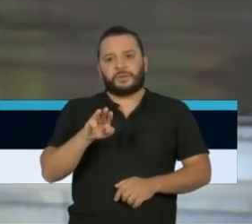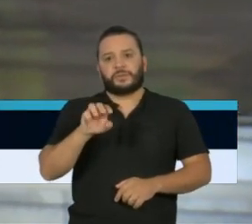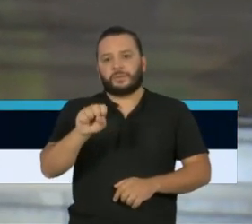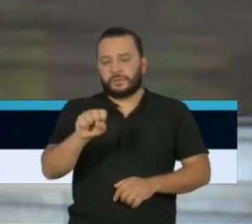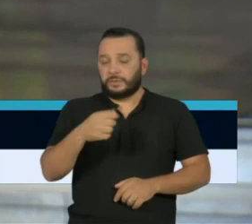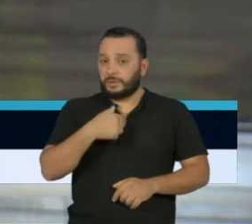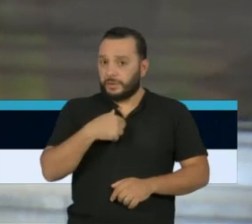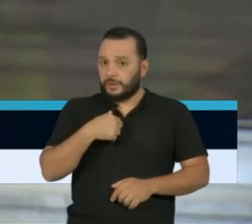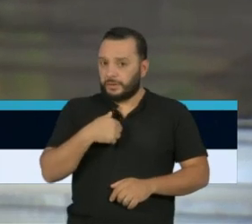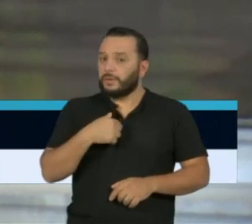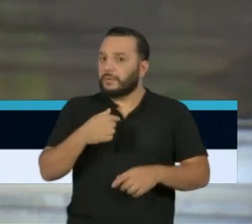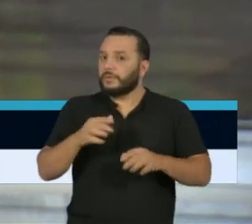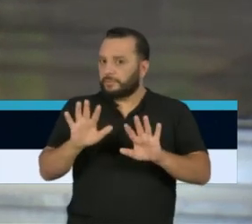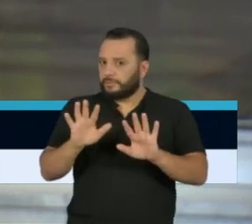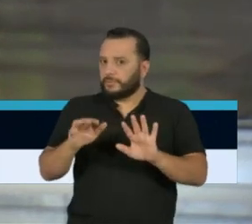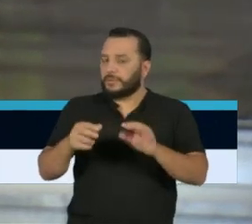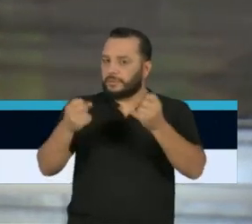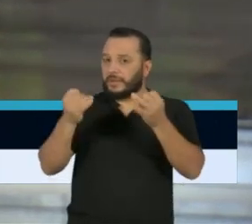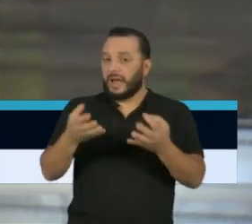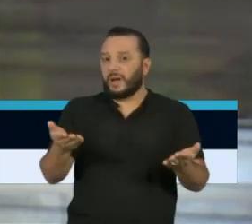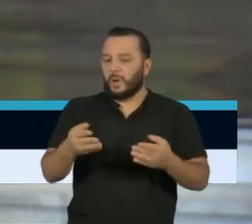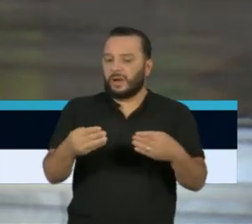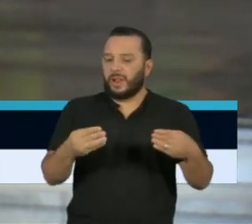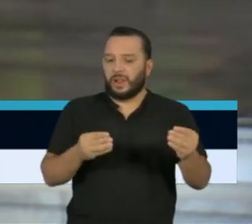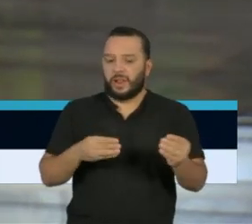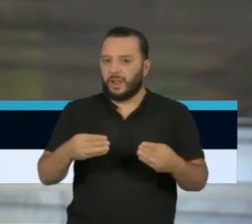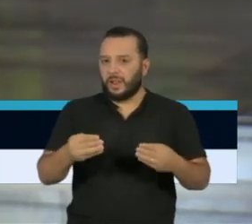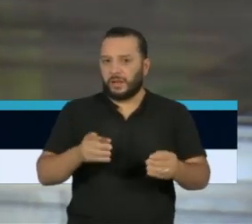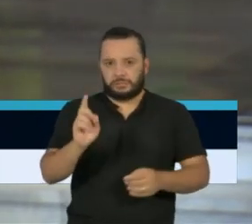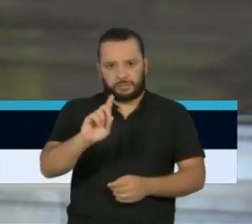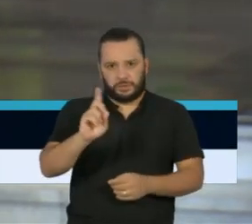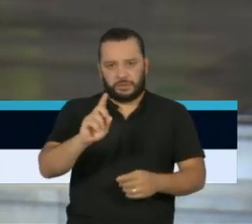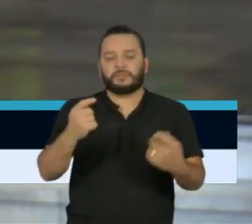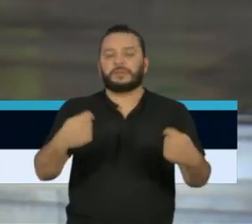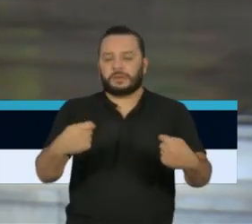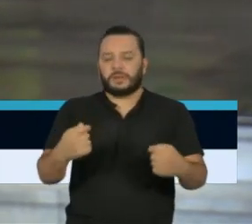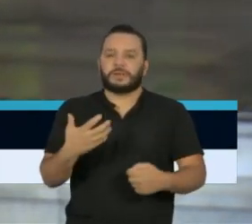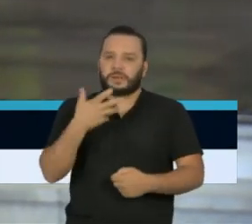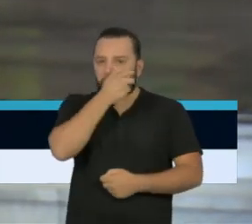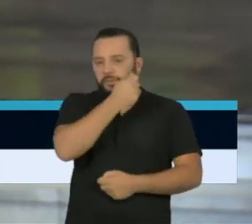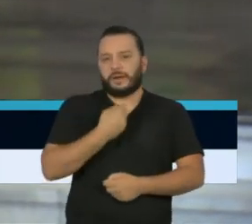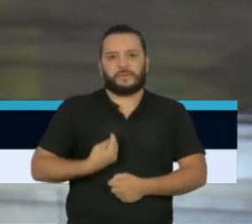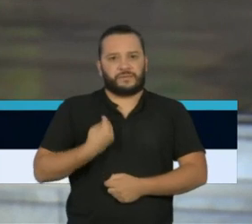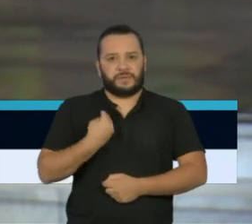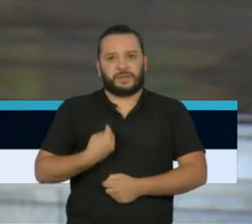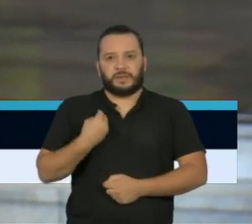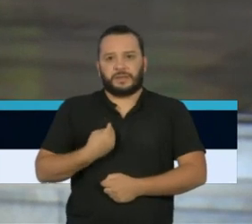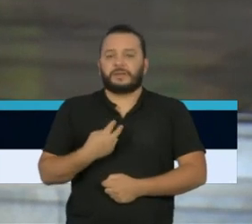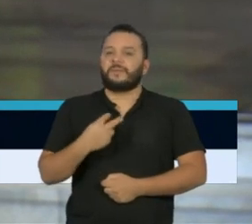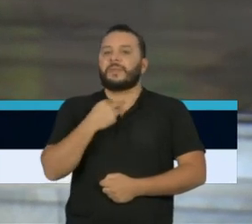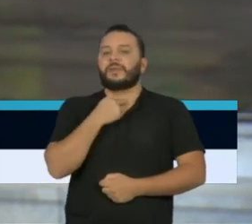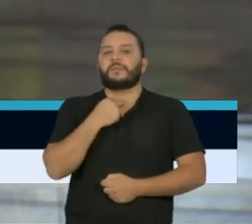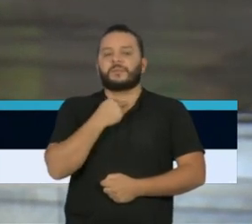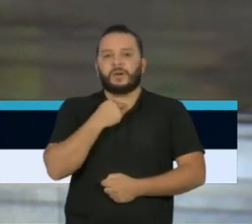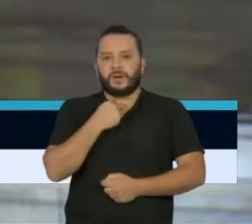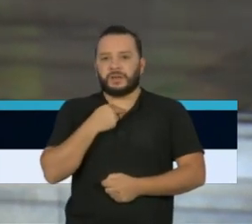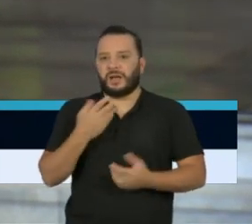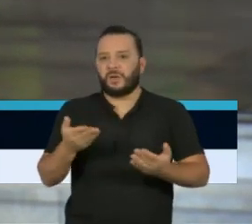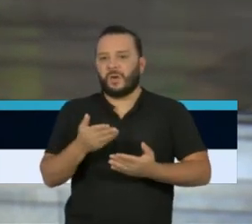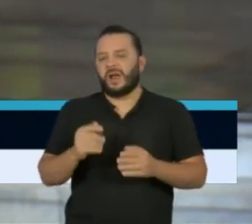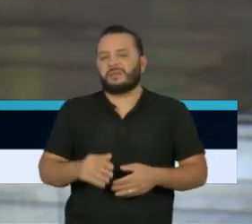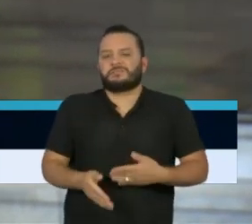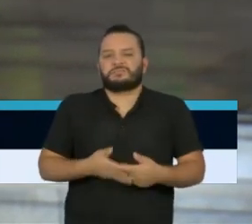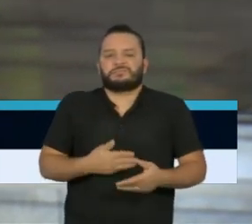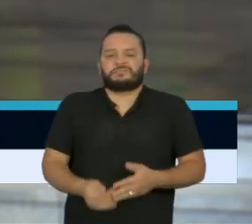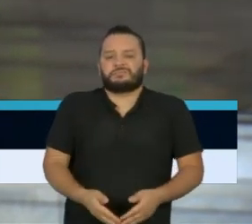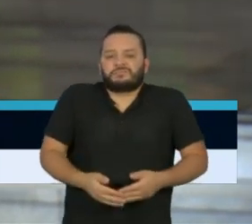que não é hora de relaxar, é hora de salvar vidas. E este é o nosso papel, essa